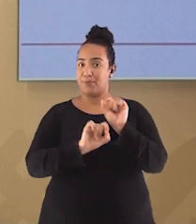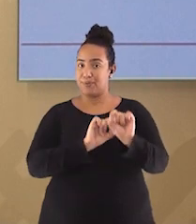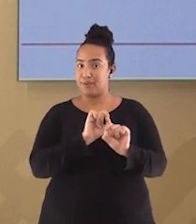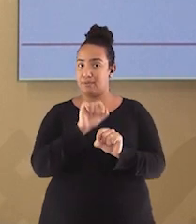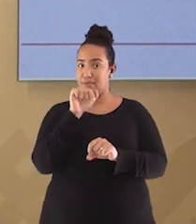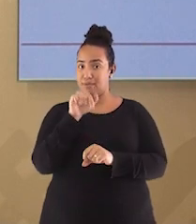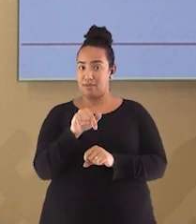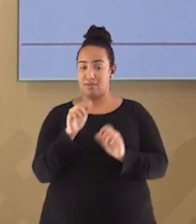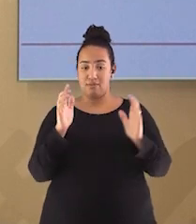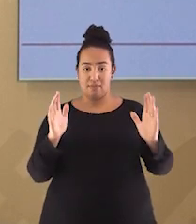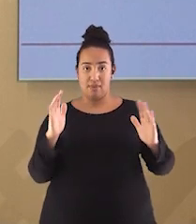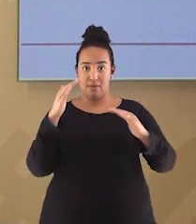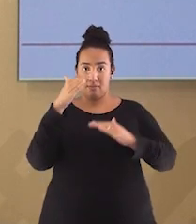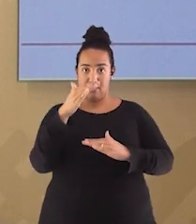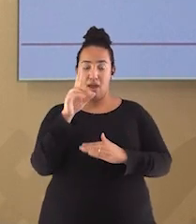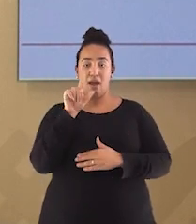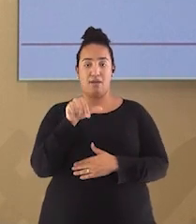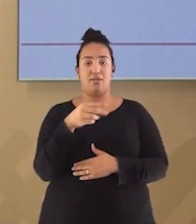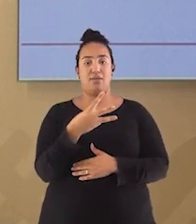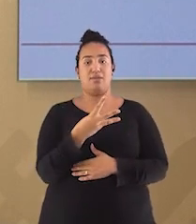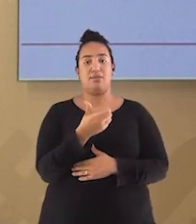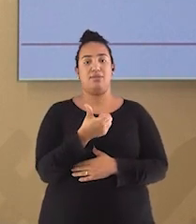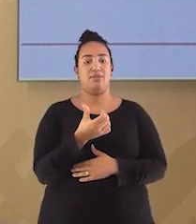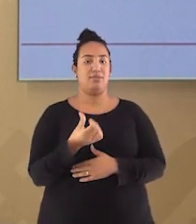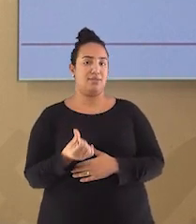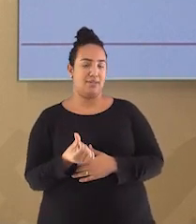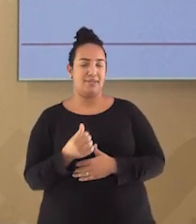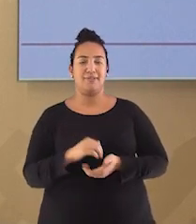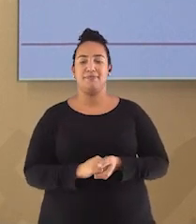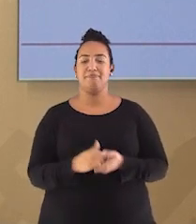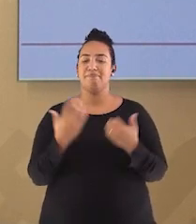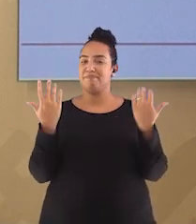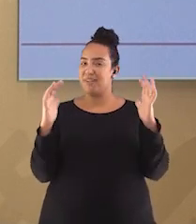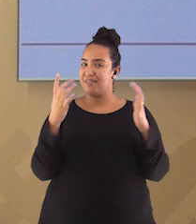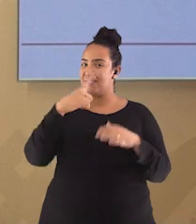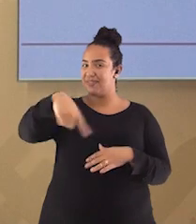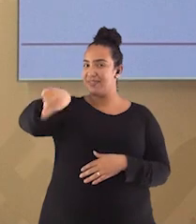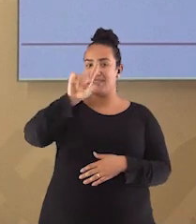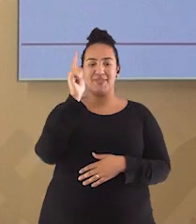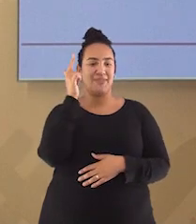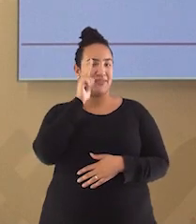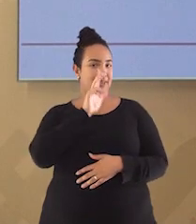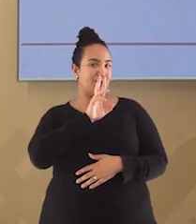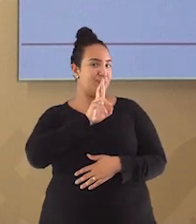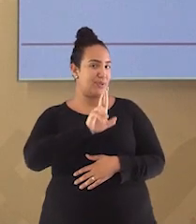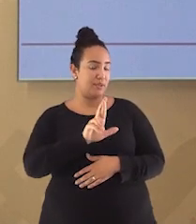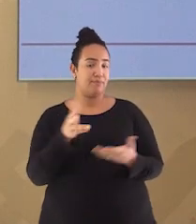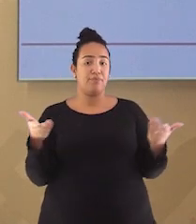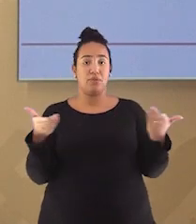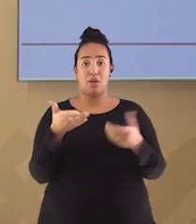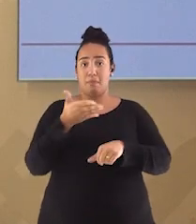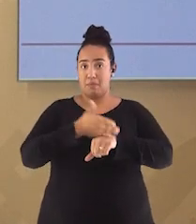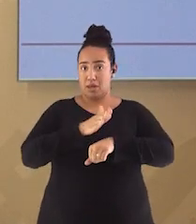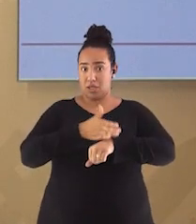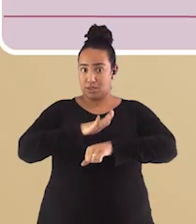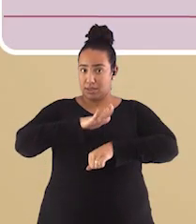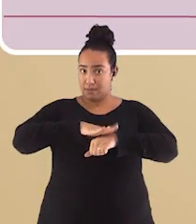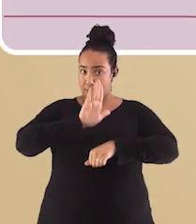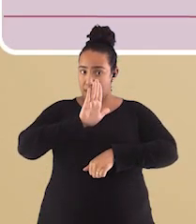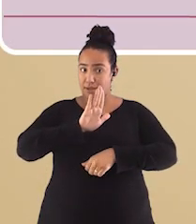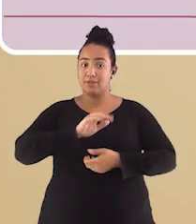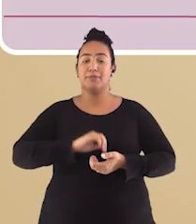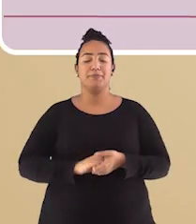dessa tela é 316 Parabéns a você que conseguiu agora vamos praticar mais um pouco